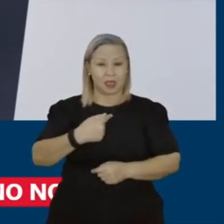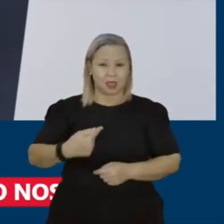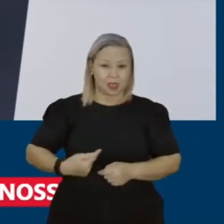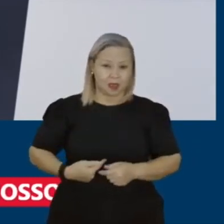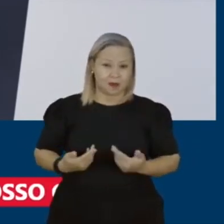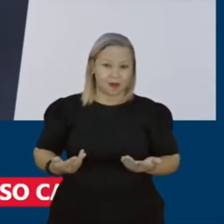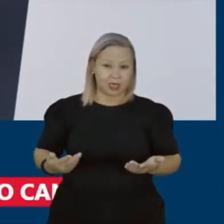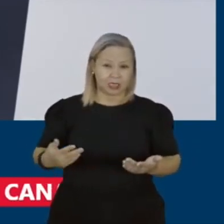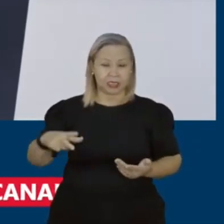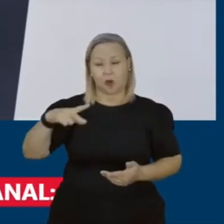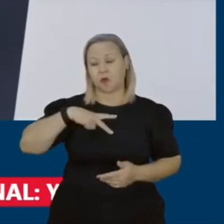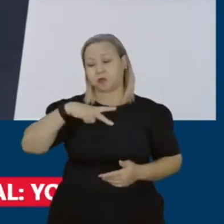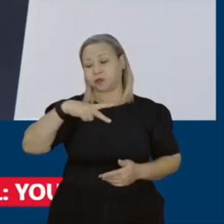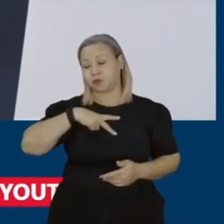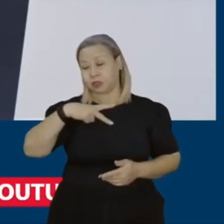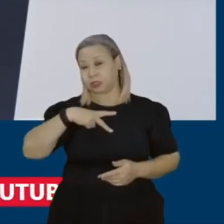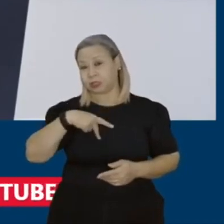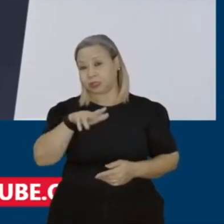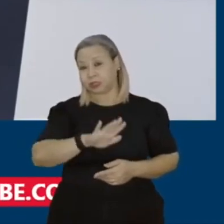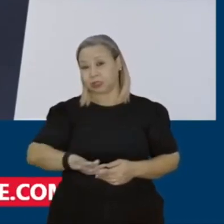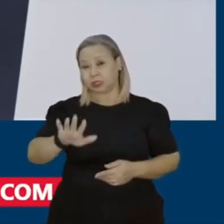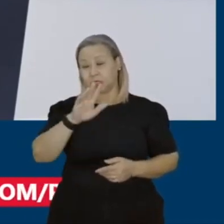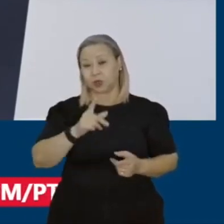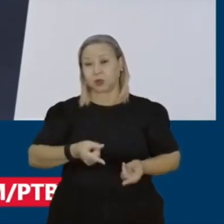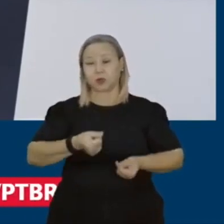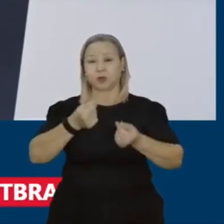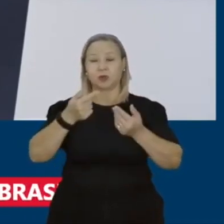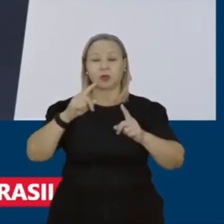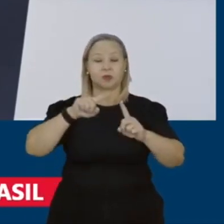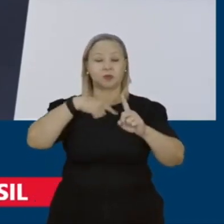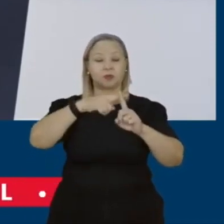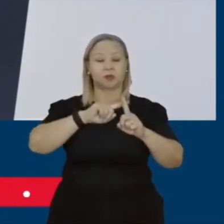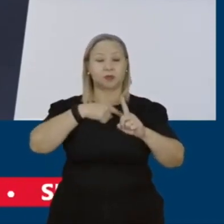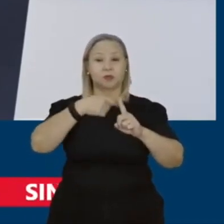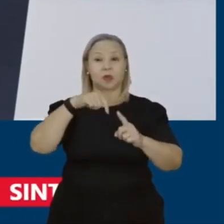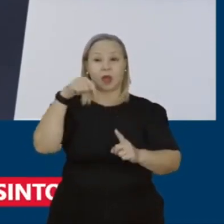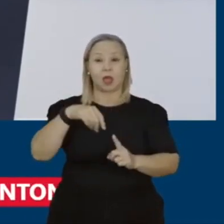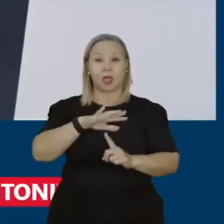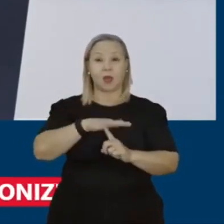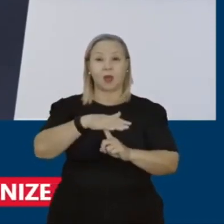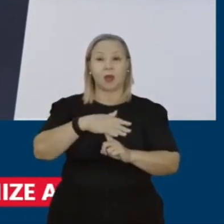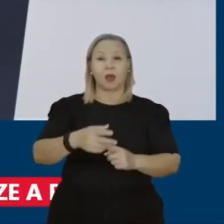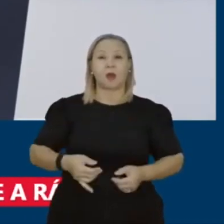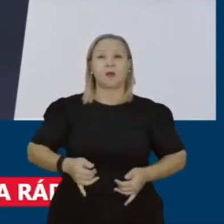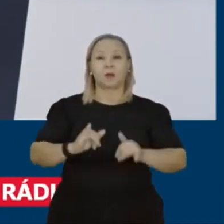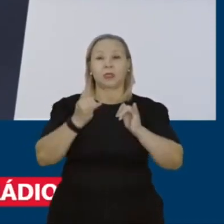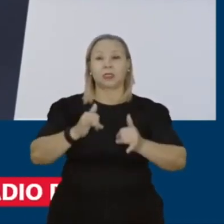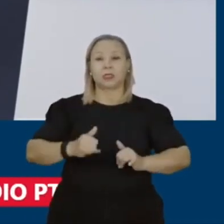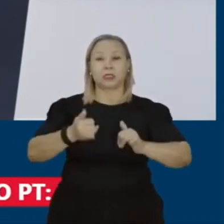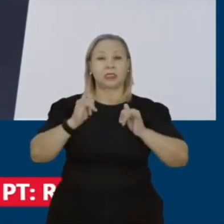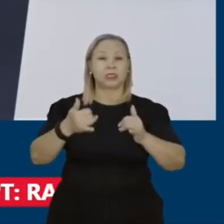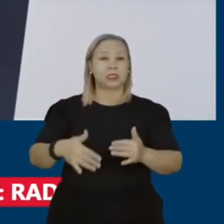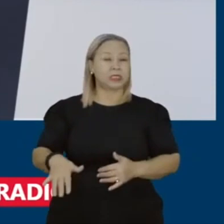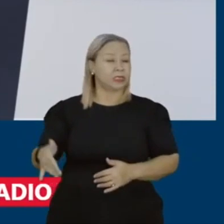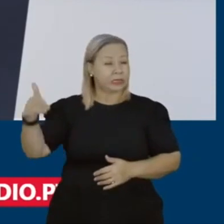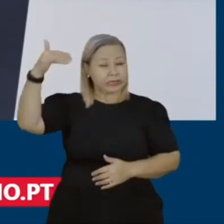Estão privatizando tudo. Os preços vão se elevando. Aqui no Paraná, o preço da energia elétrica é um